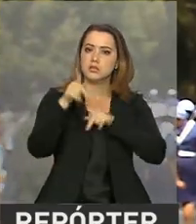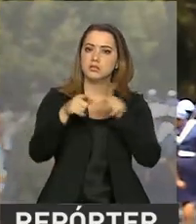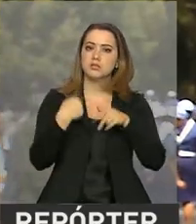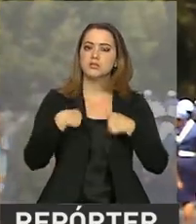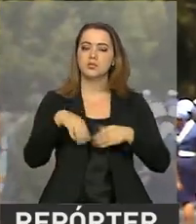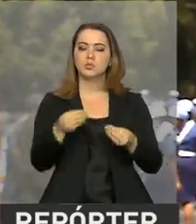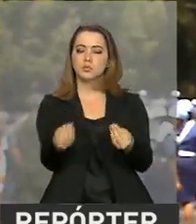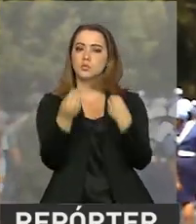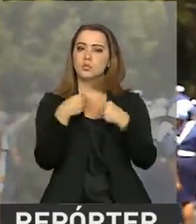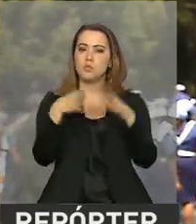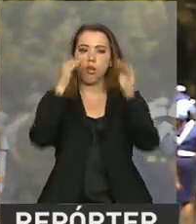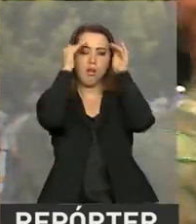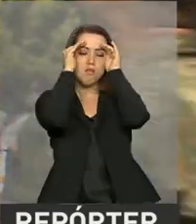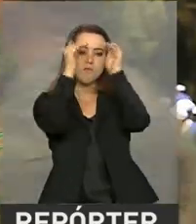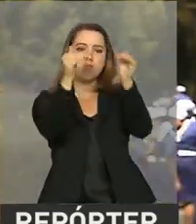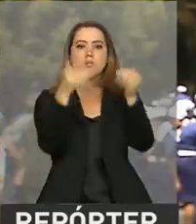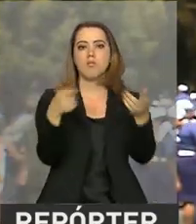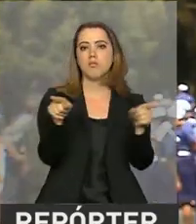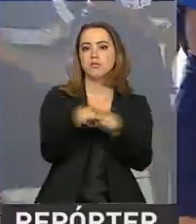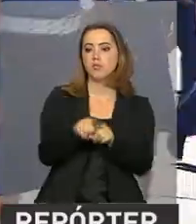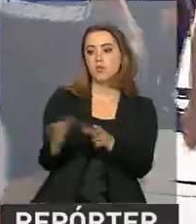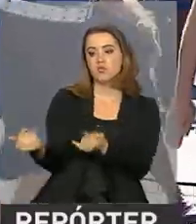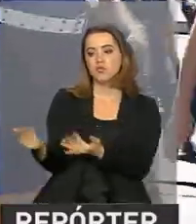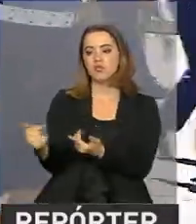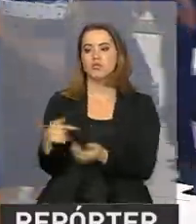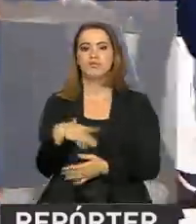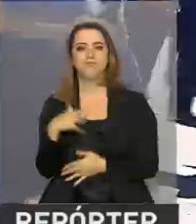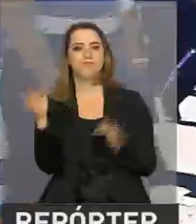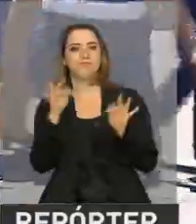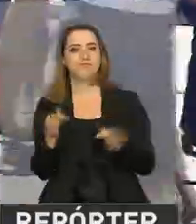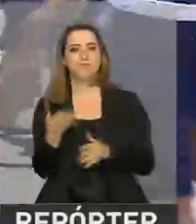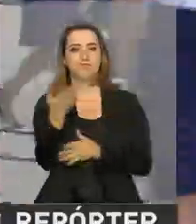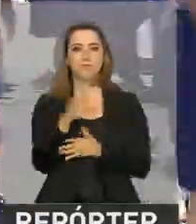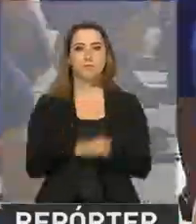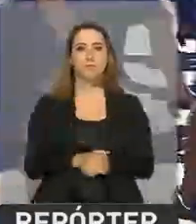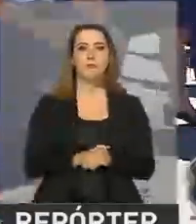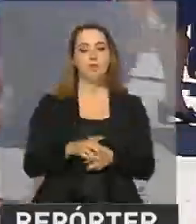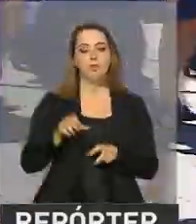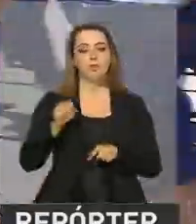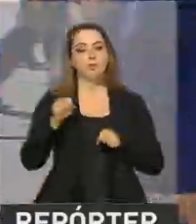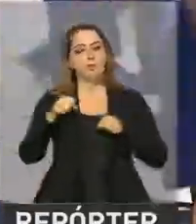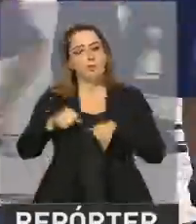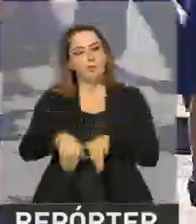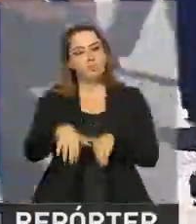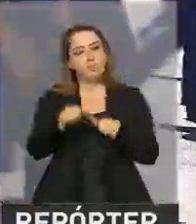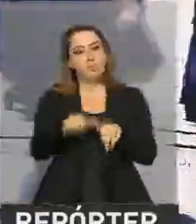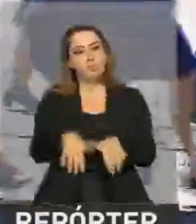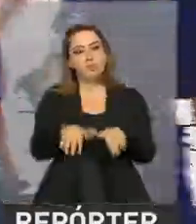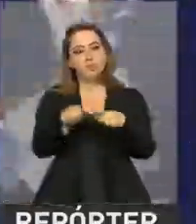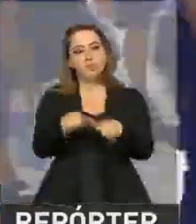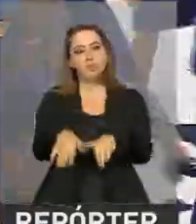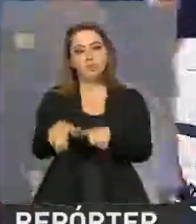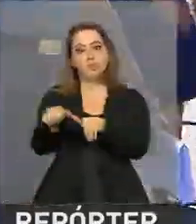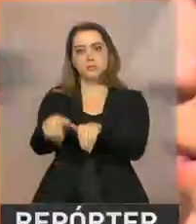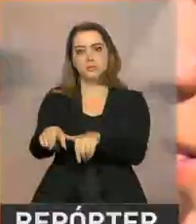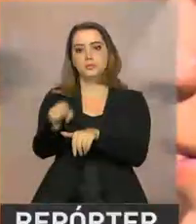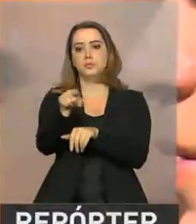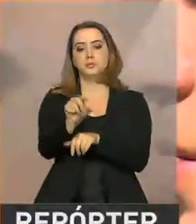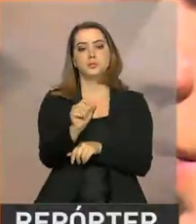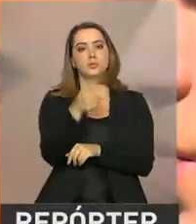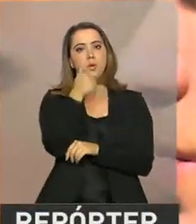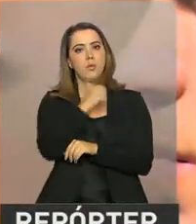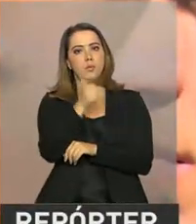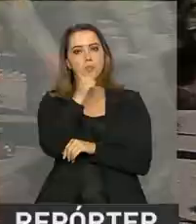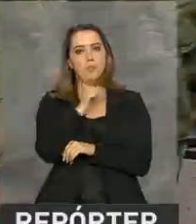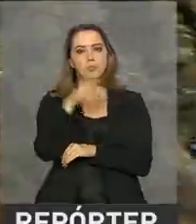e principalmente para os mais jovens no desfile a pé companhias de aspir an da Escola Naval feminina